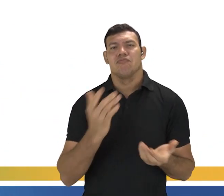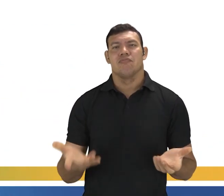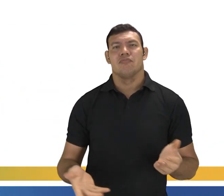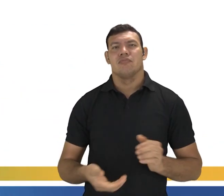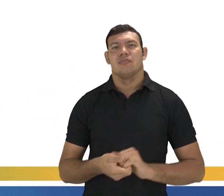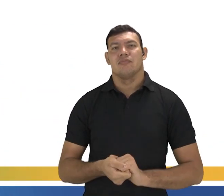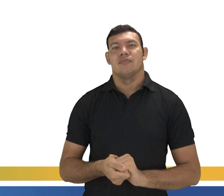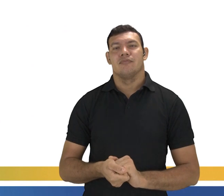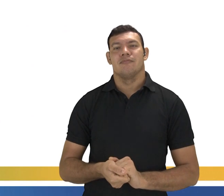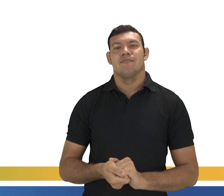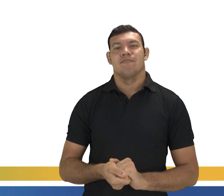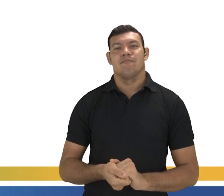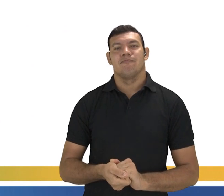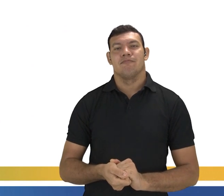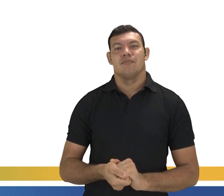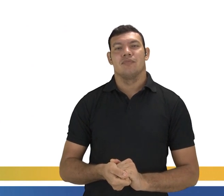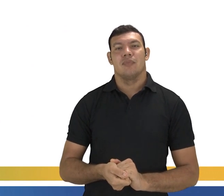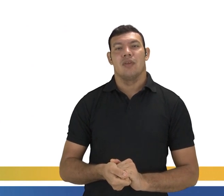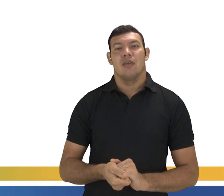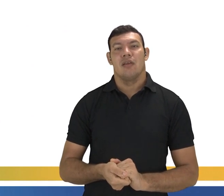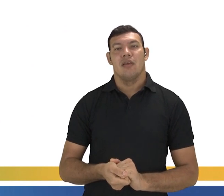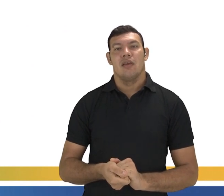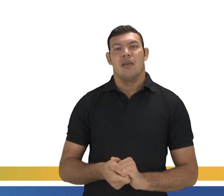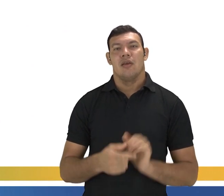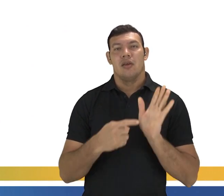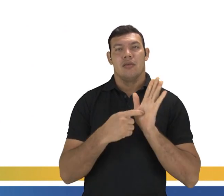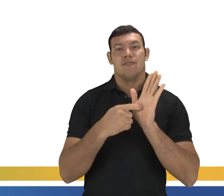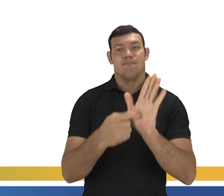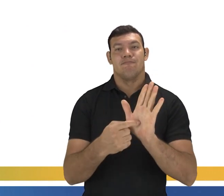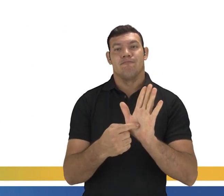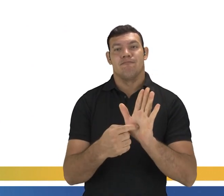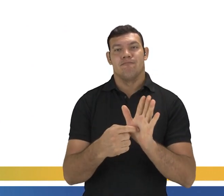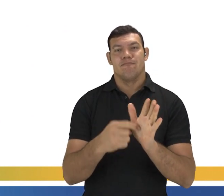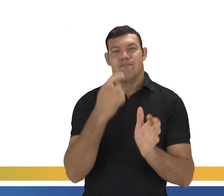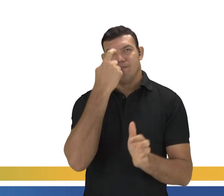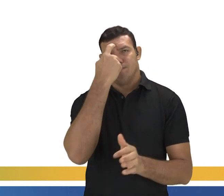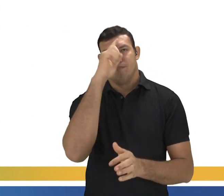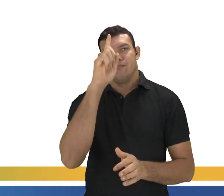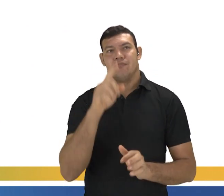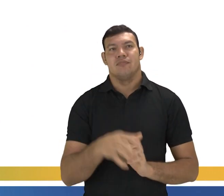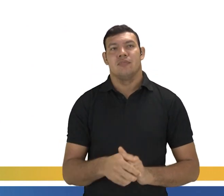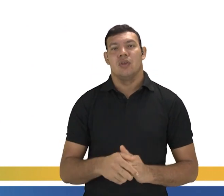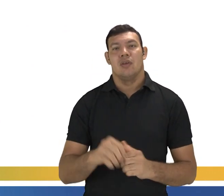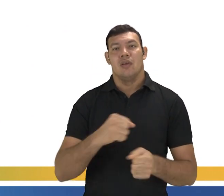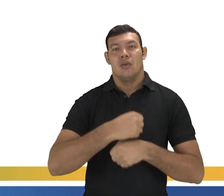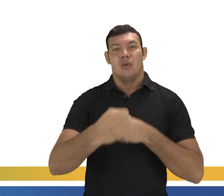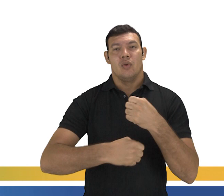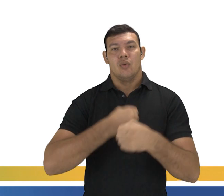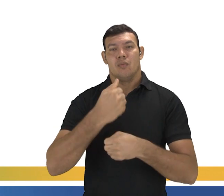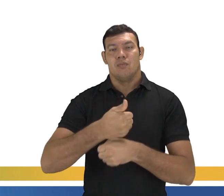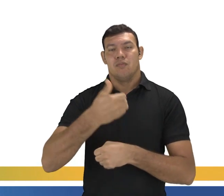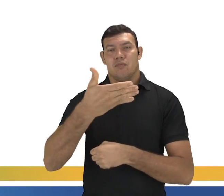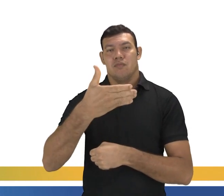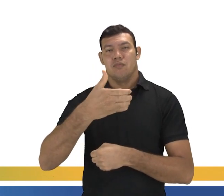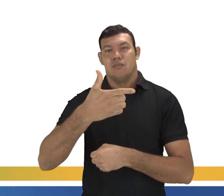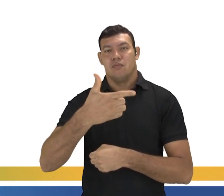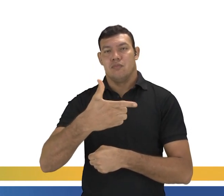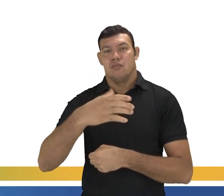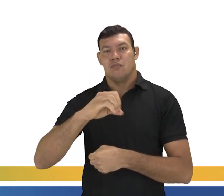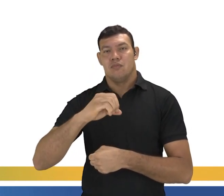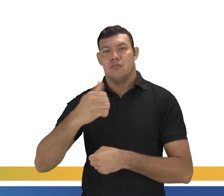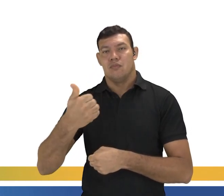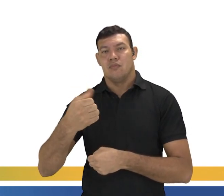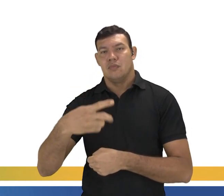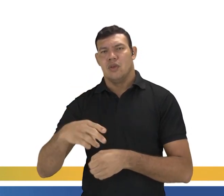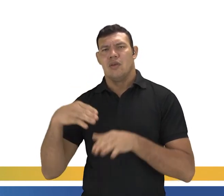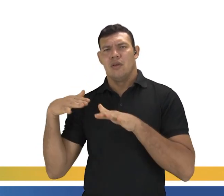Veja que de cara já se é apresentada uma ideia, uma afirmação. Leia comigo. Em 2013, milhares de manifestantes ocuparam as